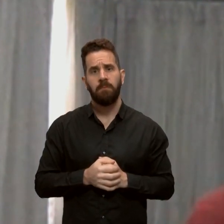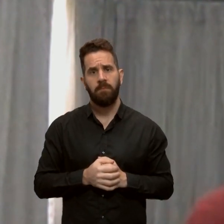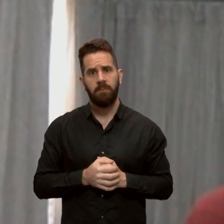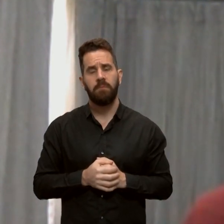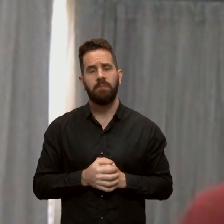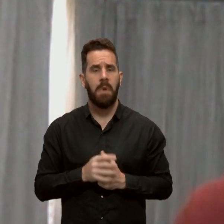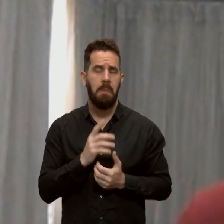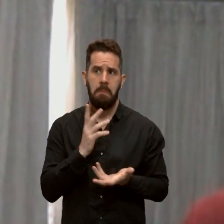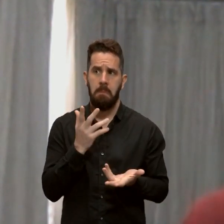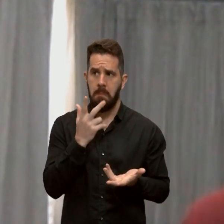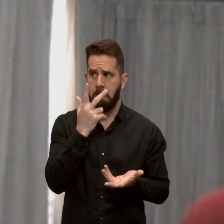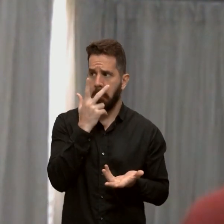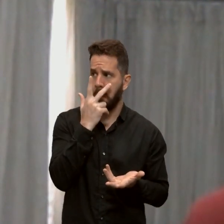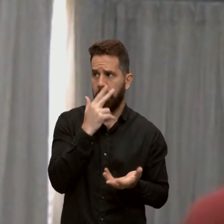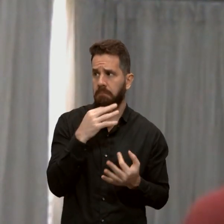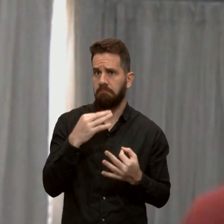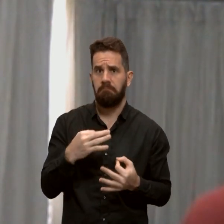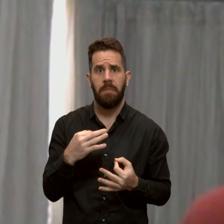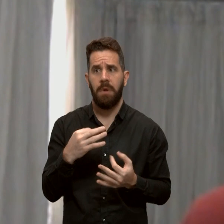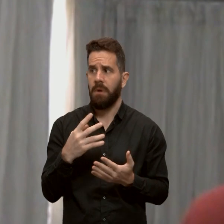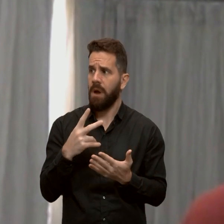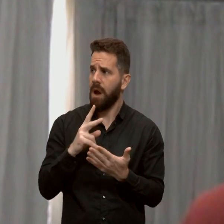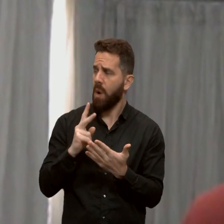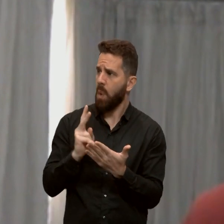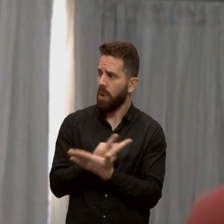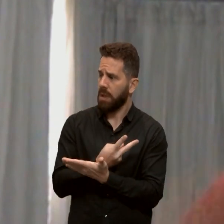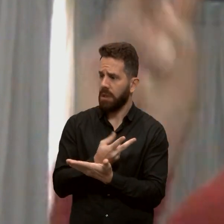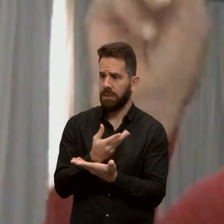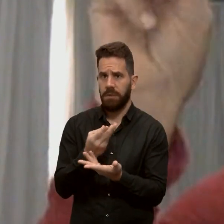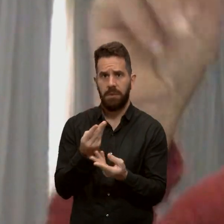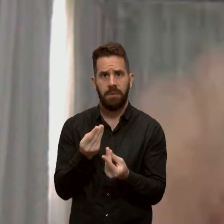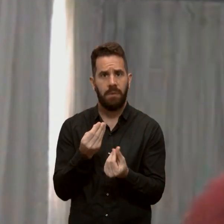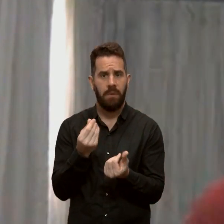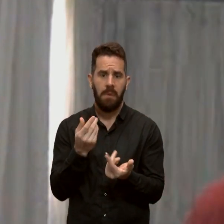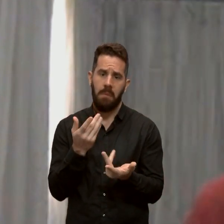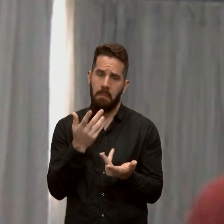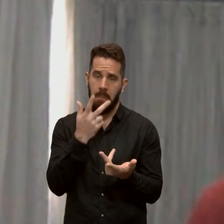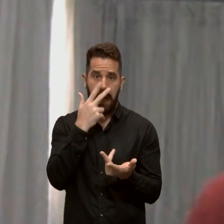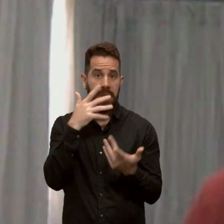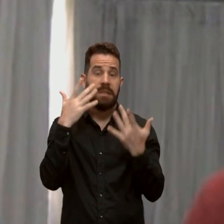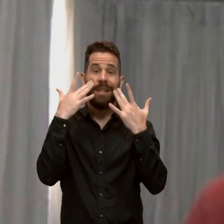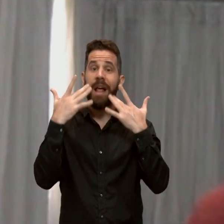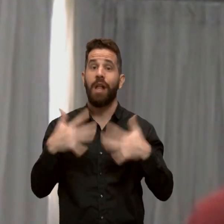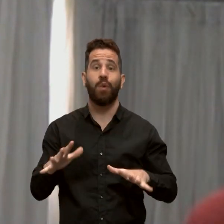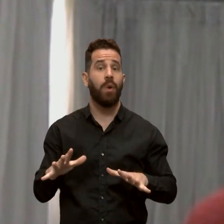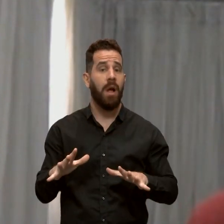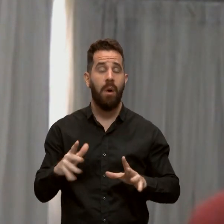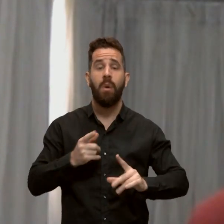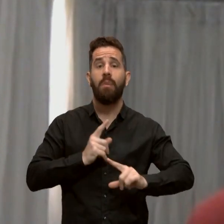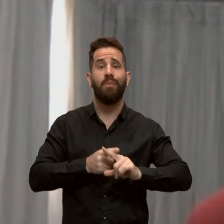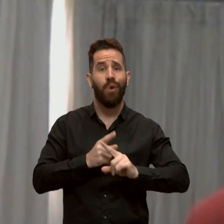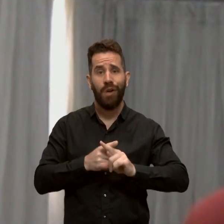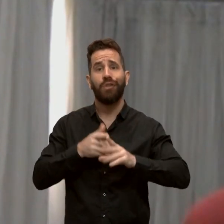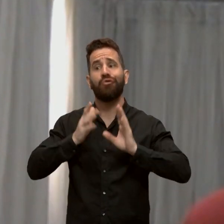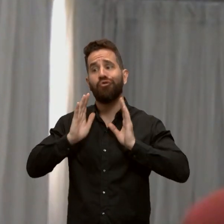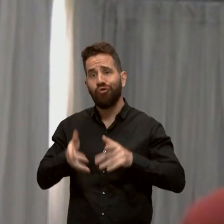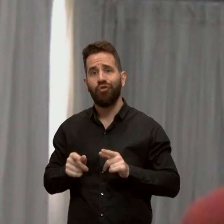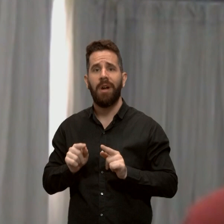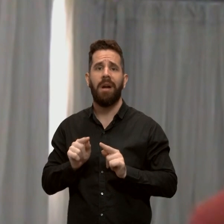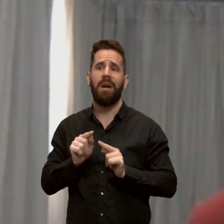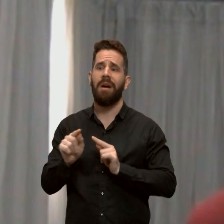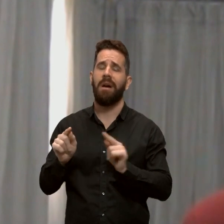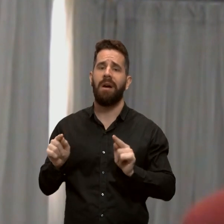aconteceu quase, assim, como é que eu falo? Quase que naturalmente, né? Porque a gente já tem uma